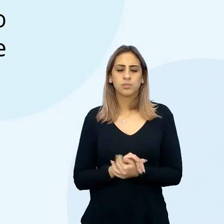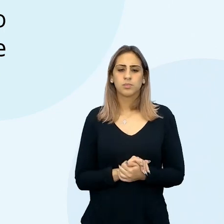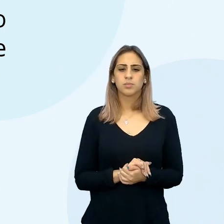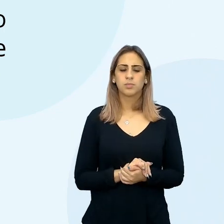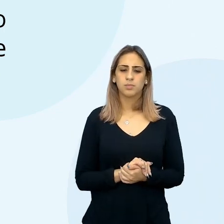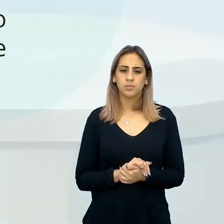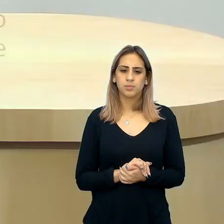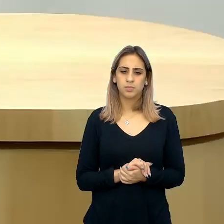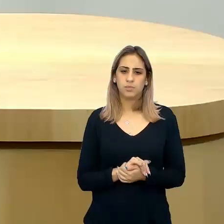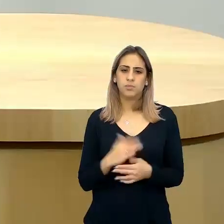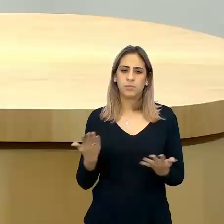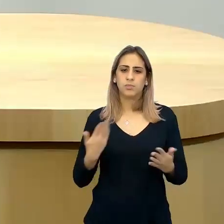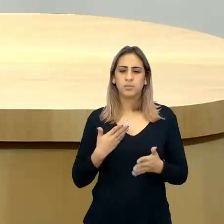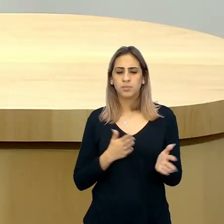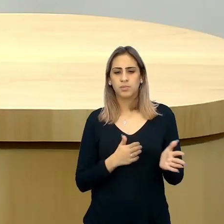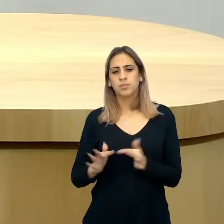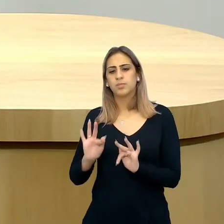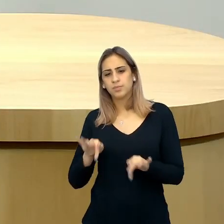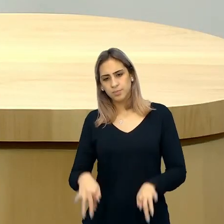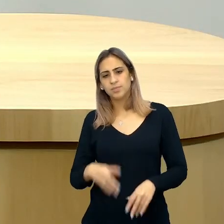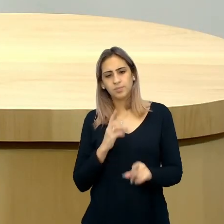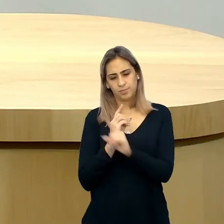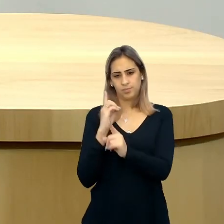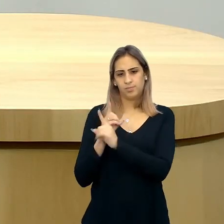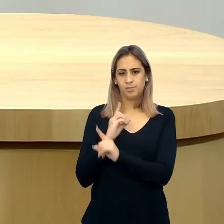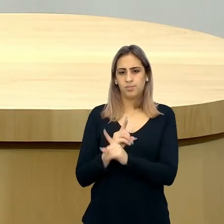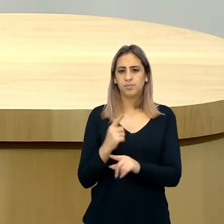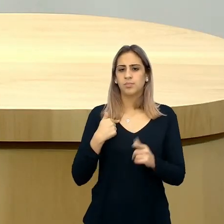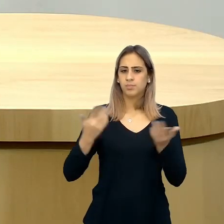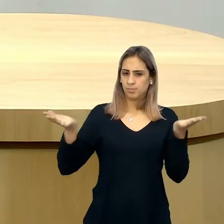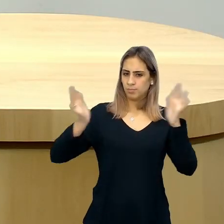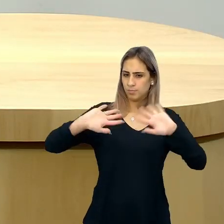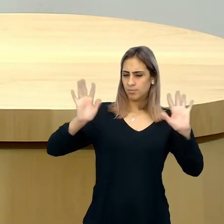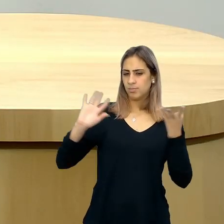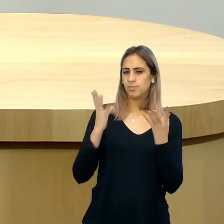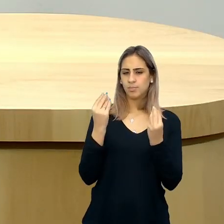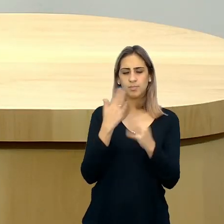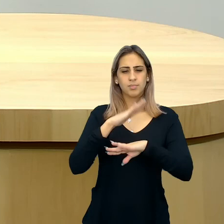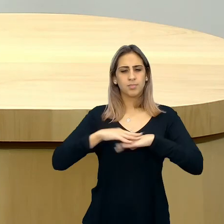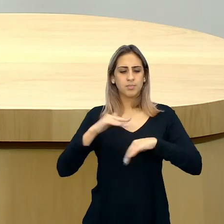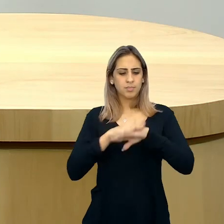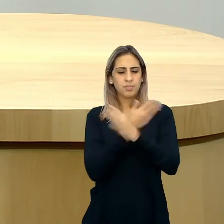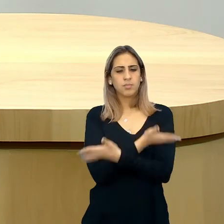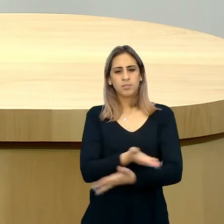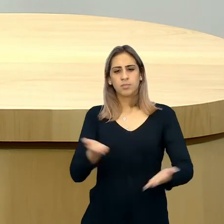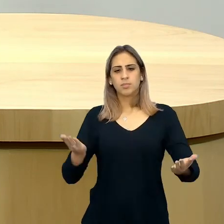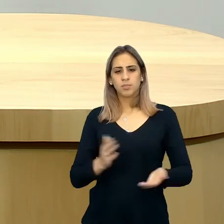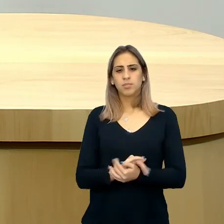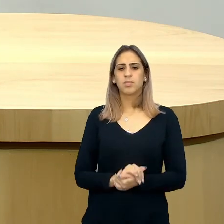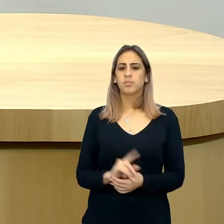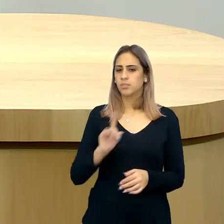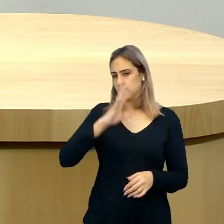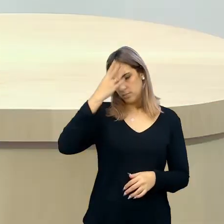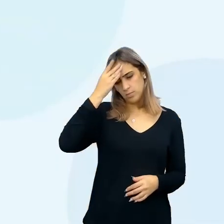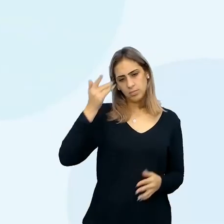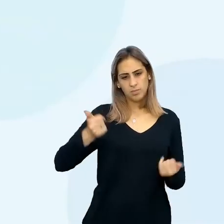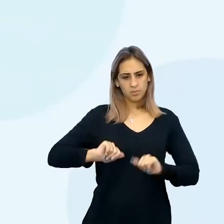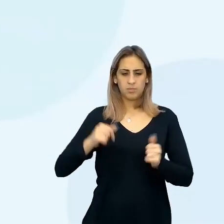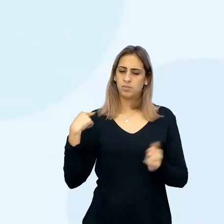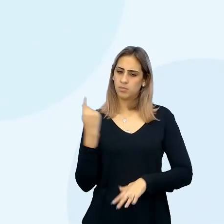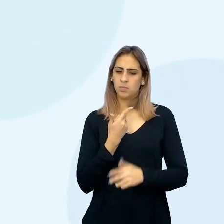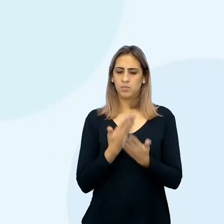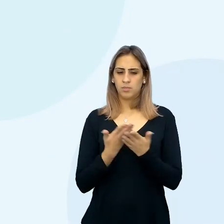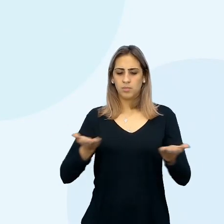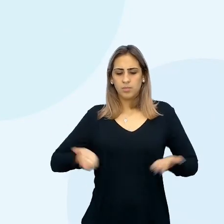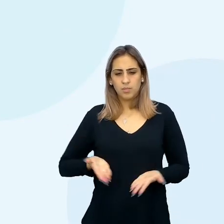Então, a gente vai se encaminhando para o final do encontro. Eu me despeço com muito carinho de todas e todos vocês. Não esqueçam de avaliar a aula